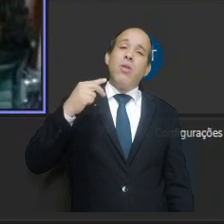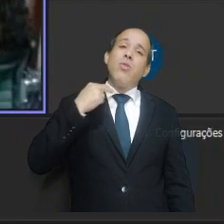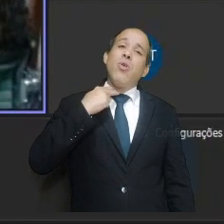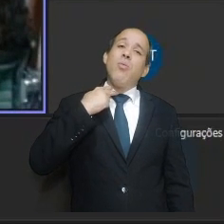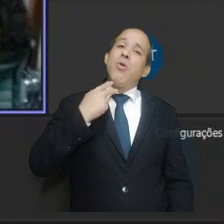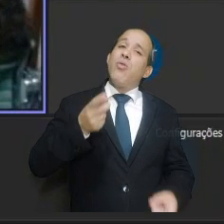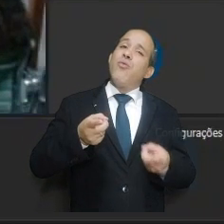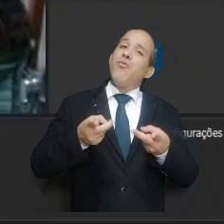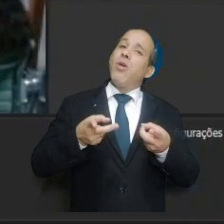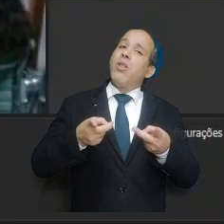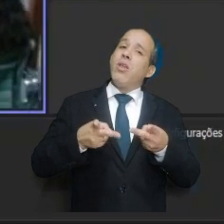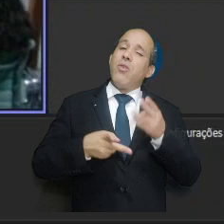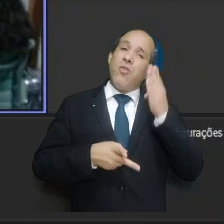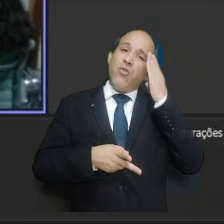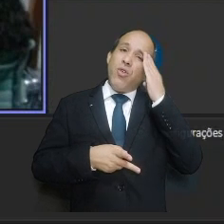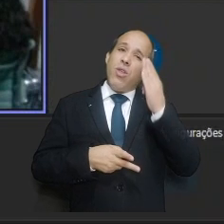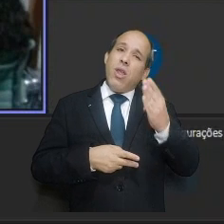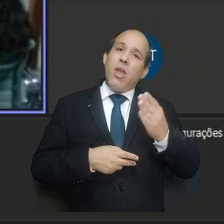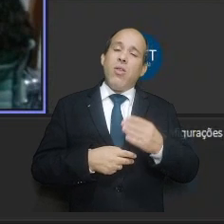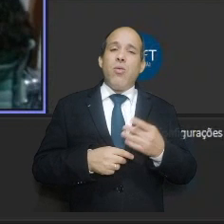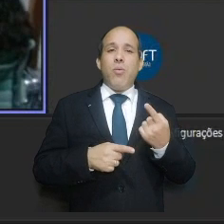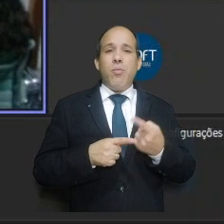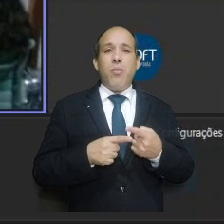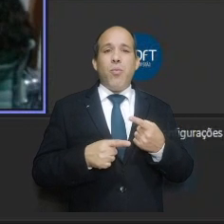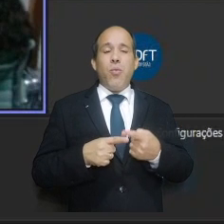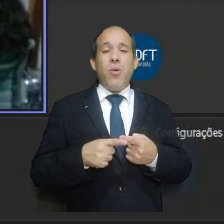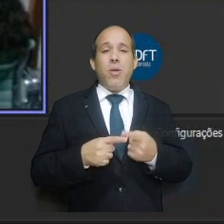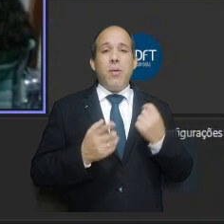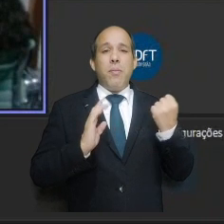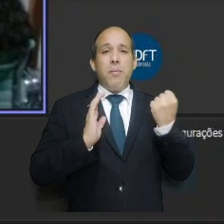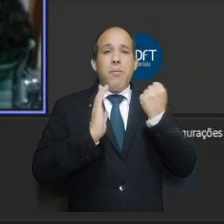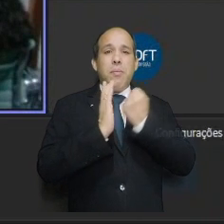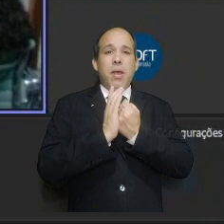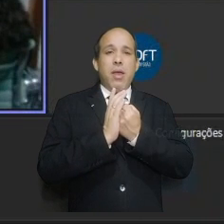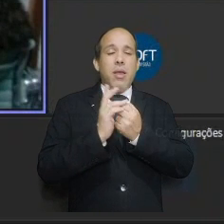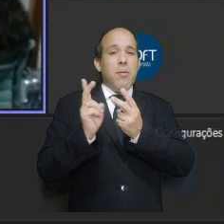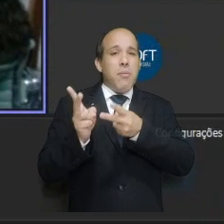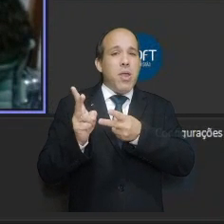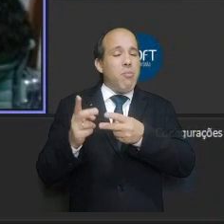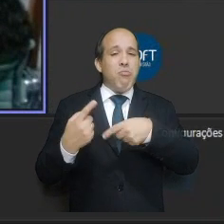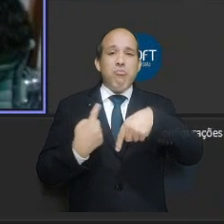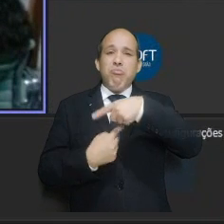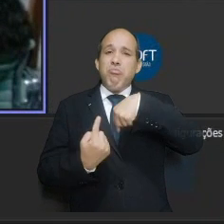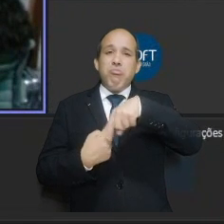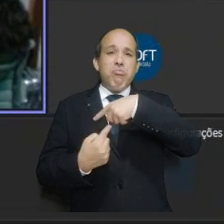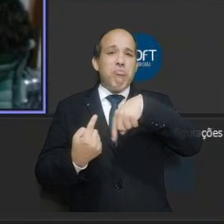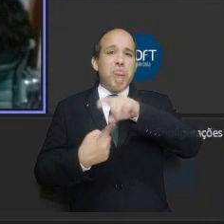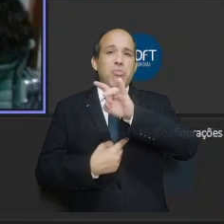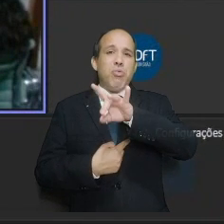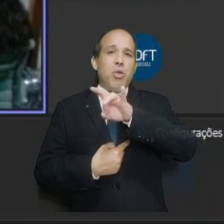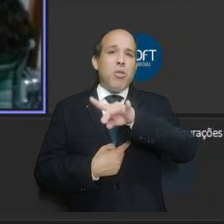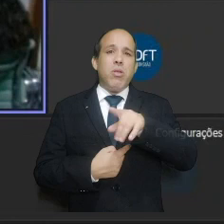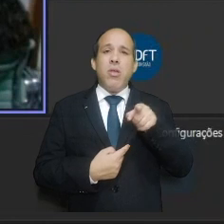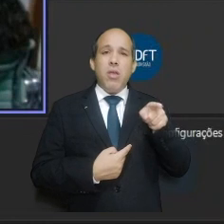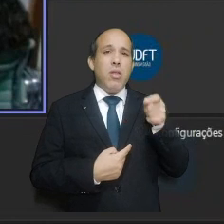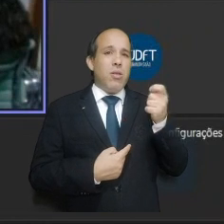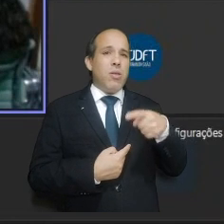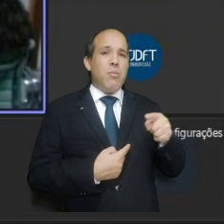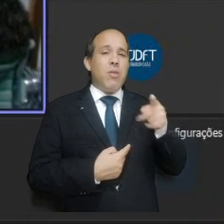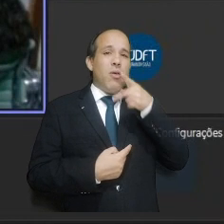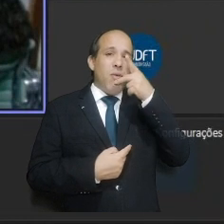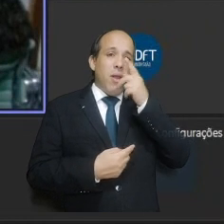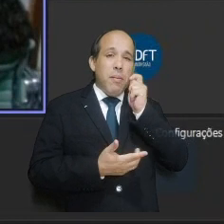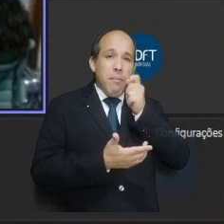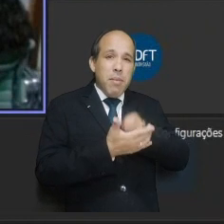poderia vender esses produtos diretamente, considerando que a própria marca os vendia. Portanto,